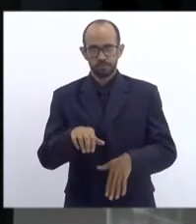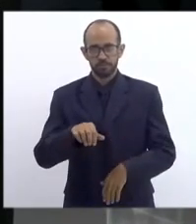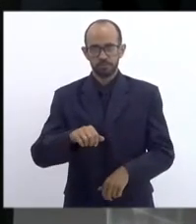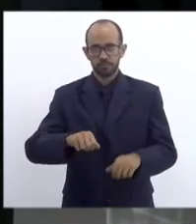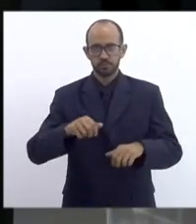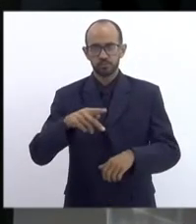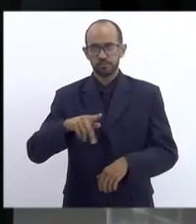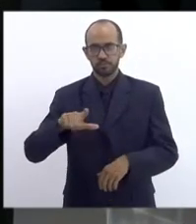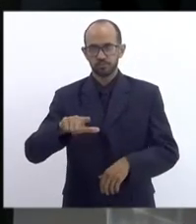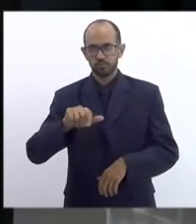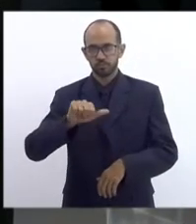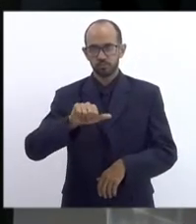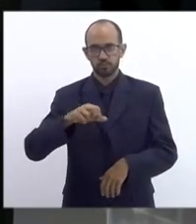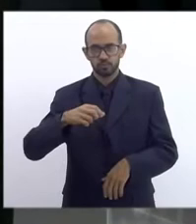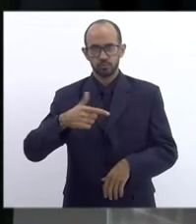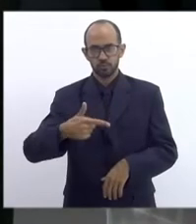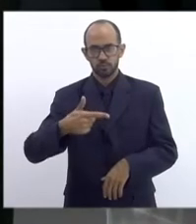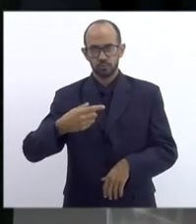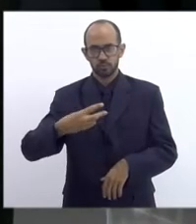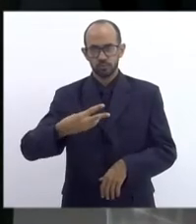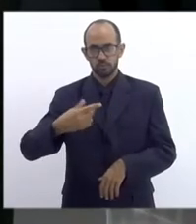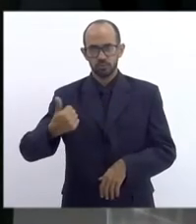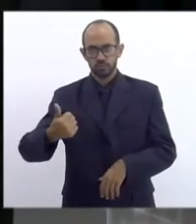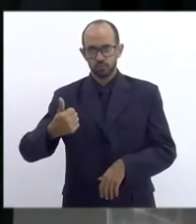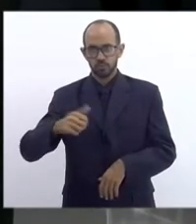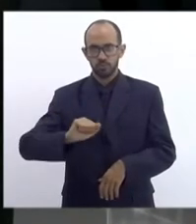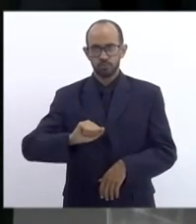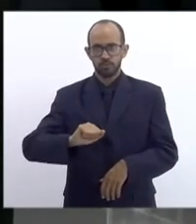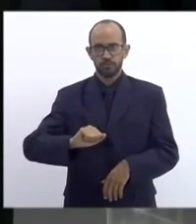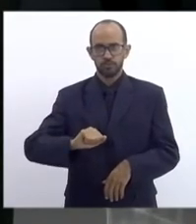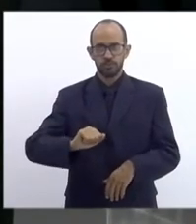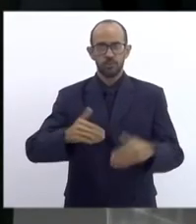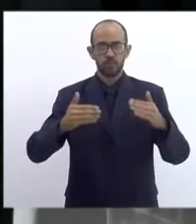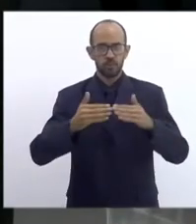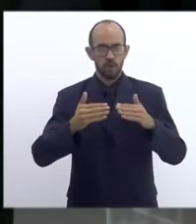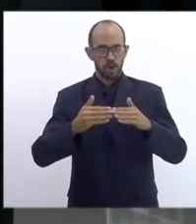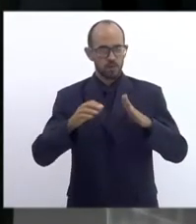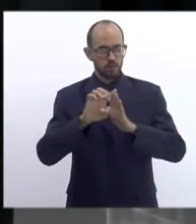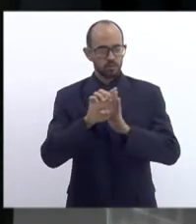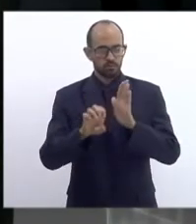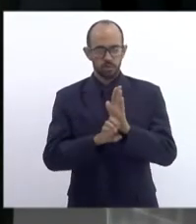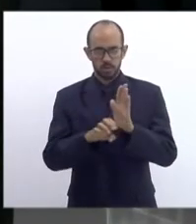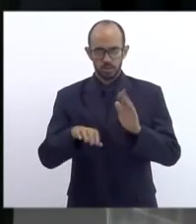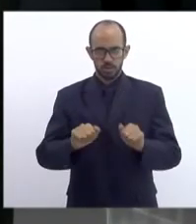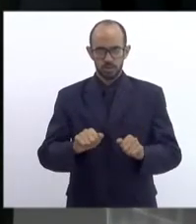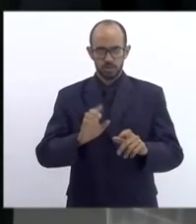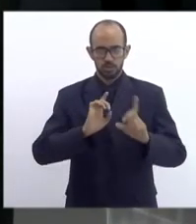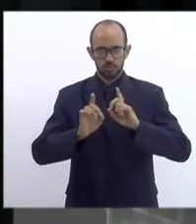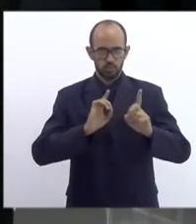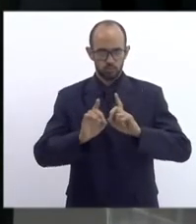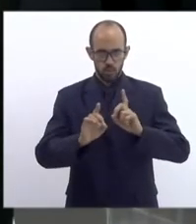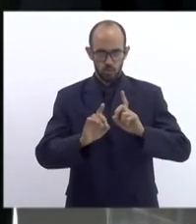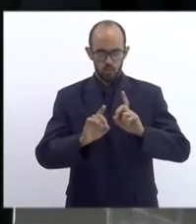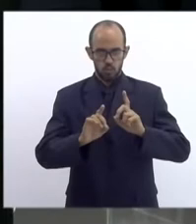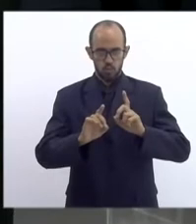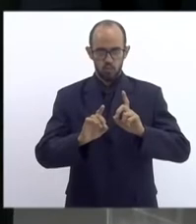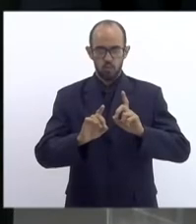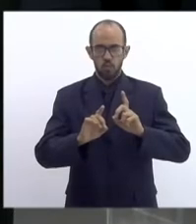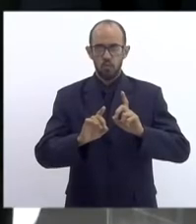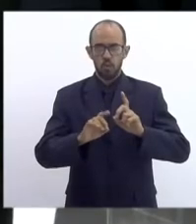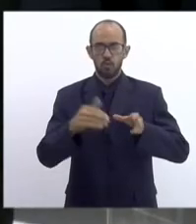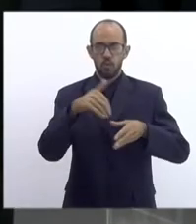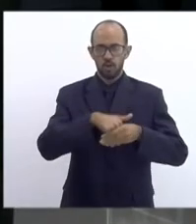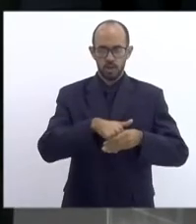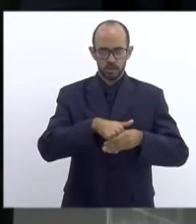1231/2019, autoria dos deputados Renato Cozzolino e Renan Ferreirinha, parecer é favorável às emendas. Em discussão,